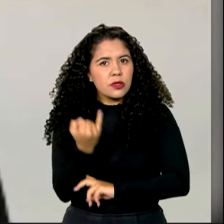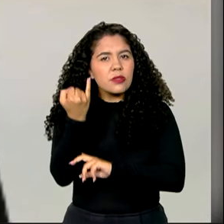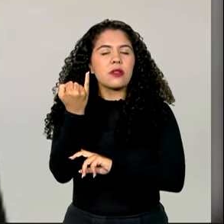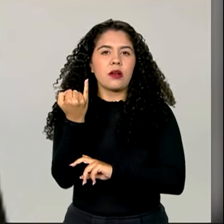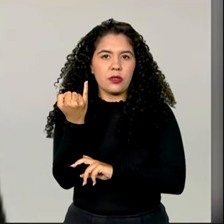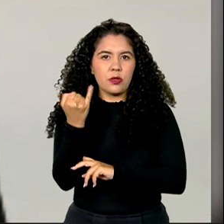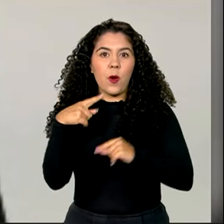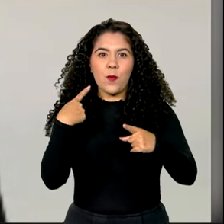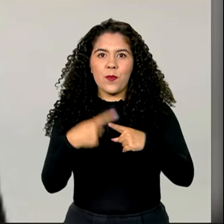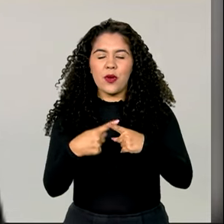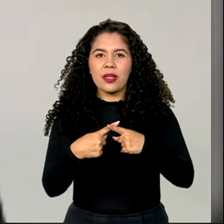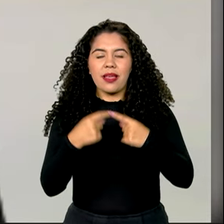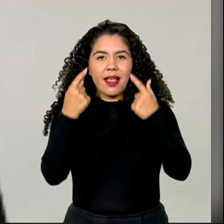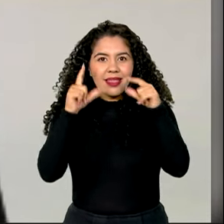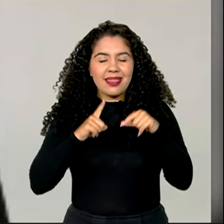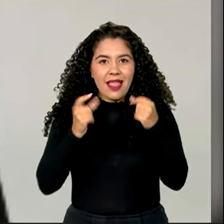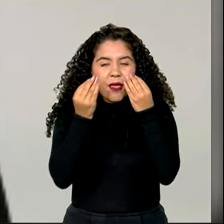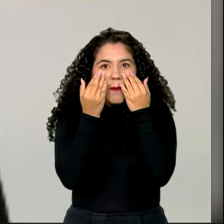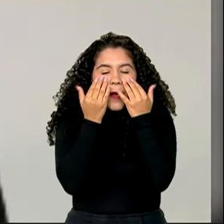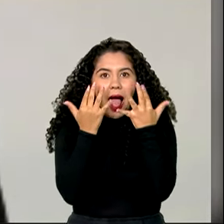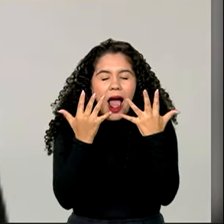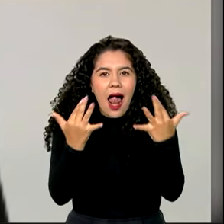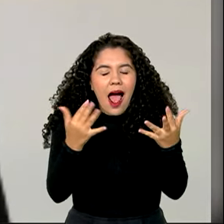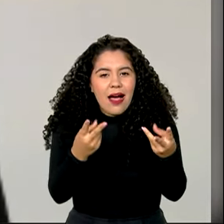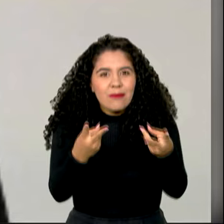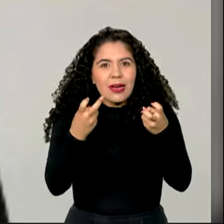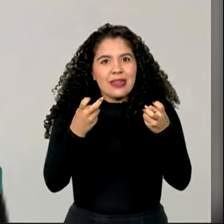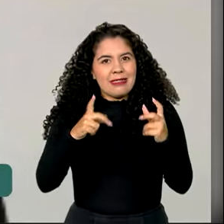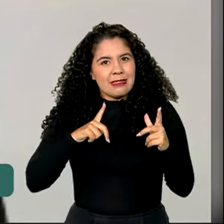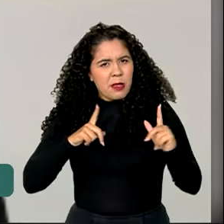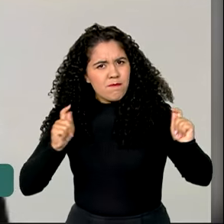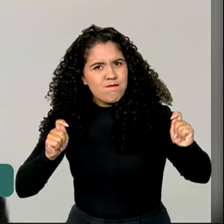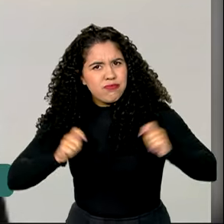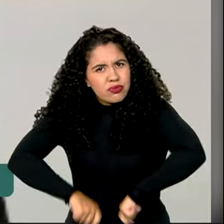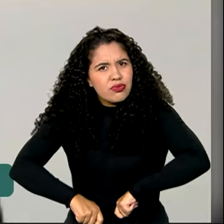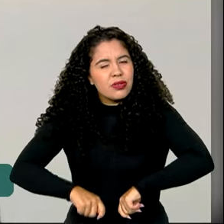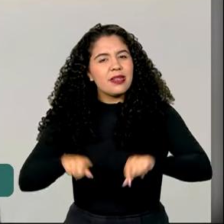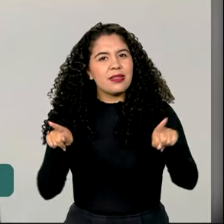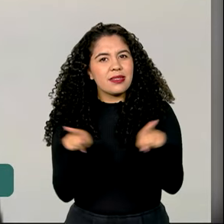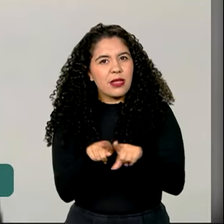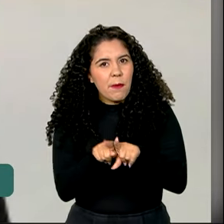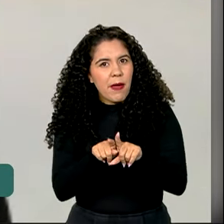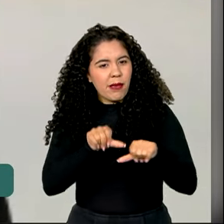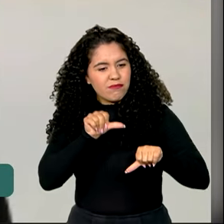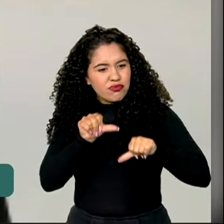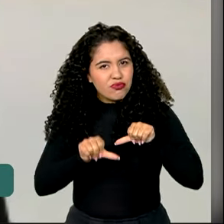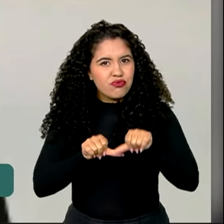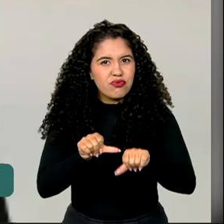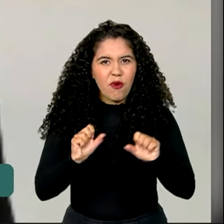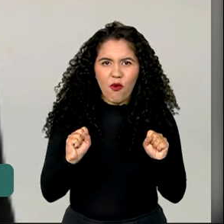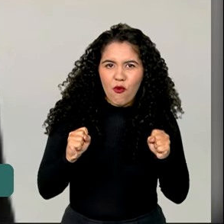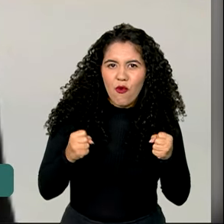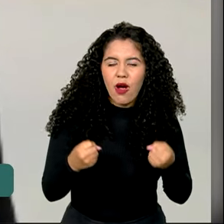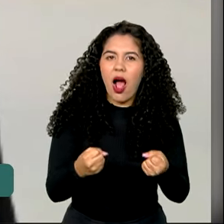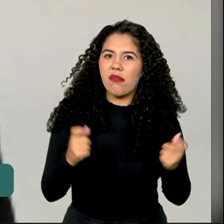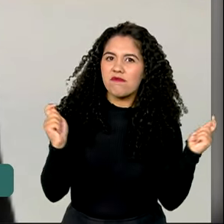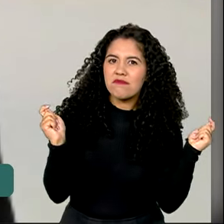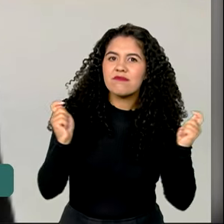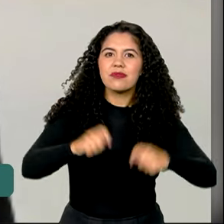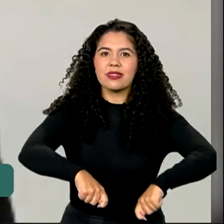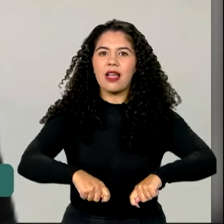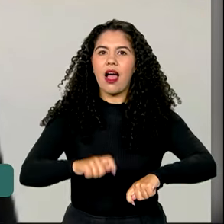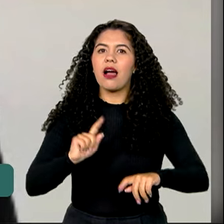traz esse brilho no olhar, né? Traz essa potência, essa força, essa renovação. Então é uma possibilidade da gente